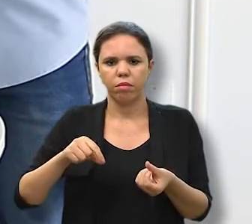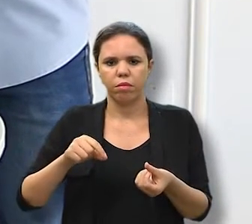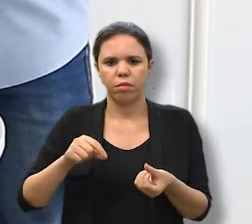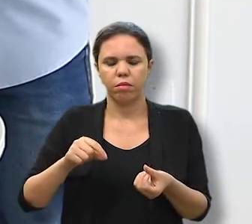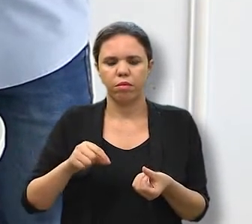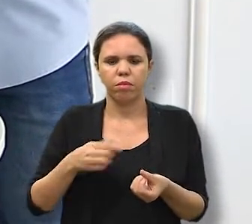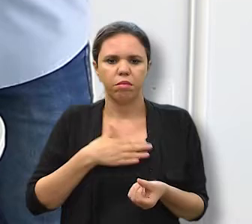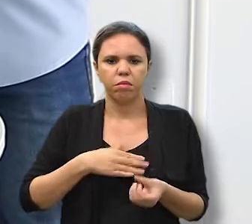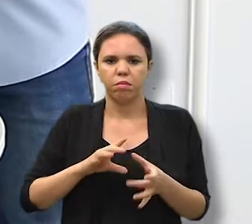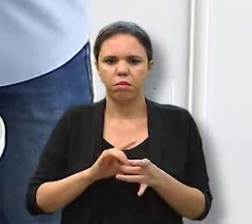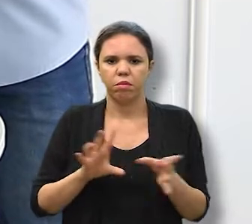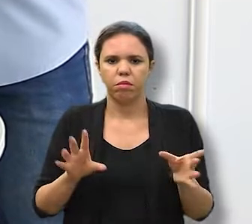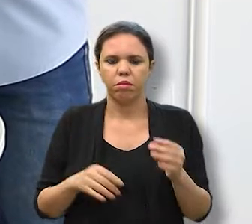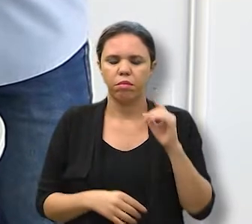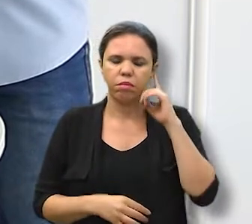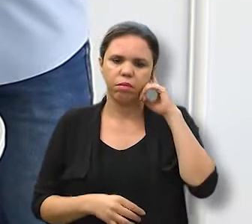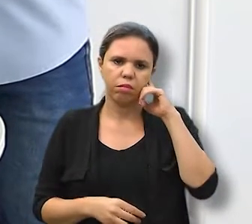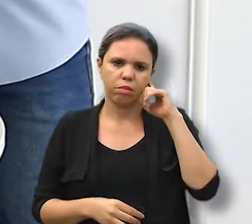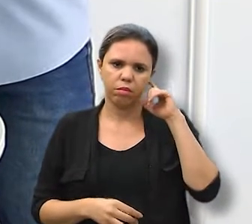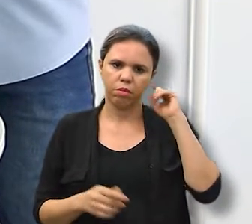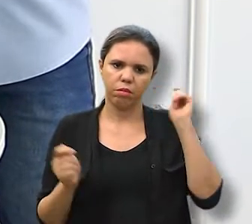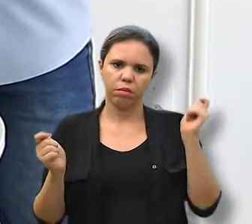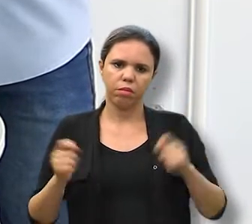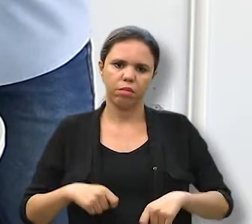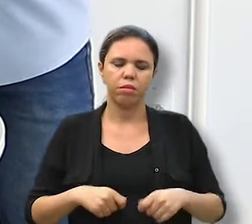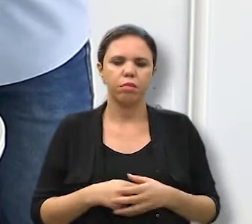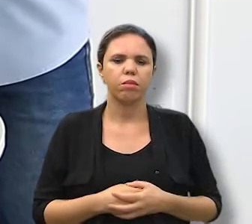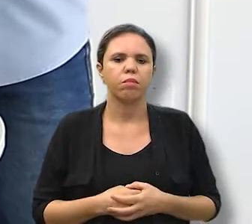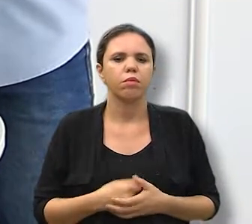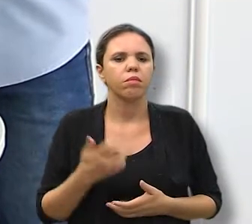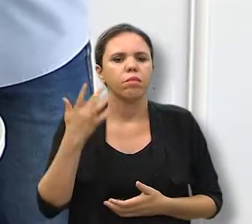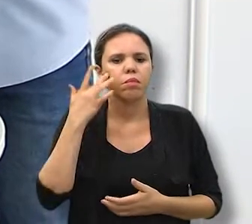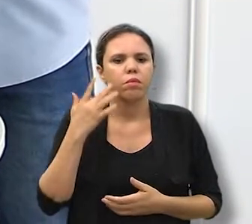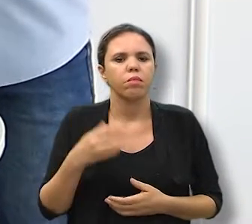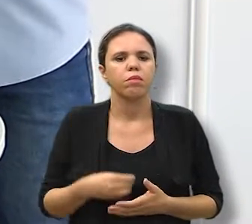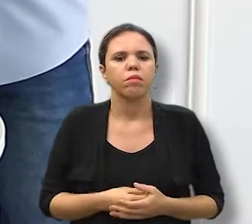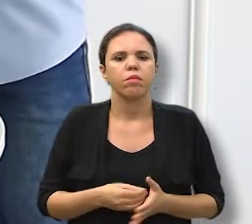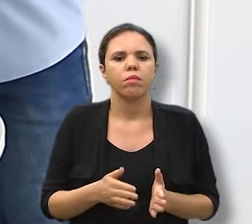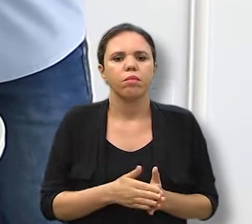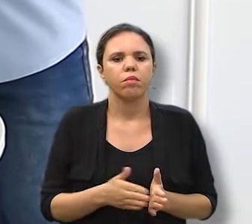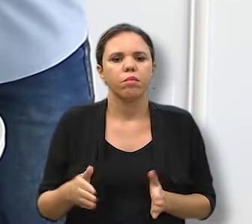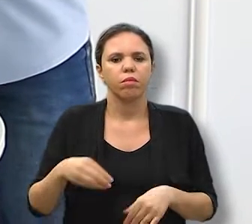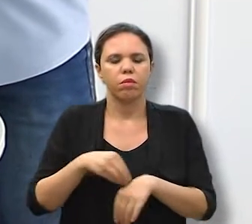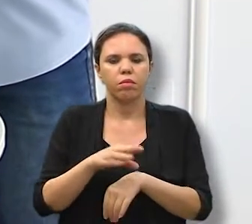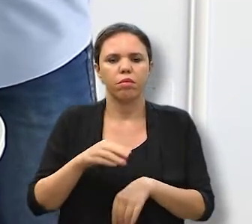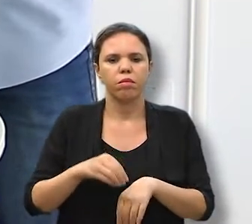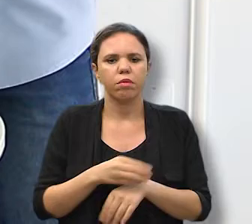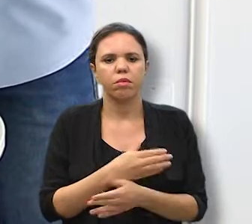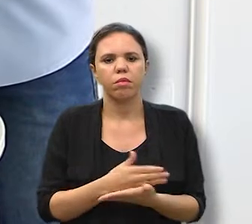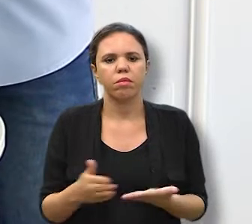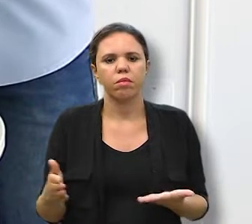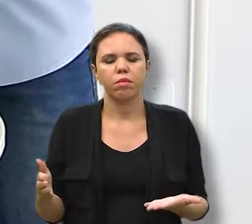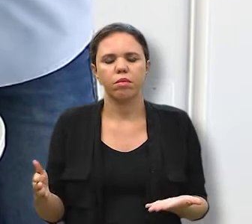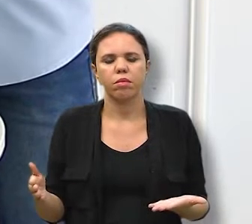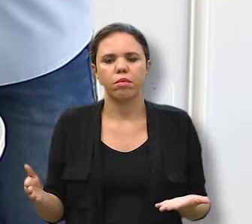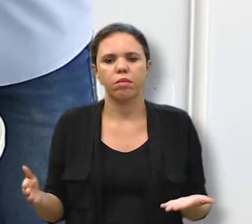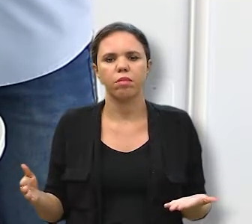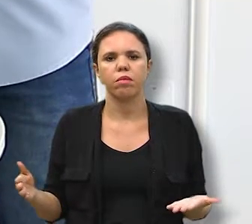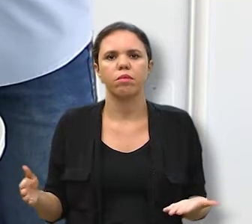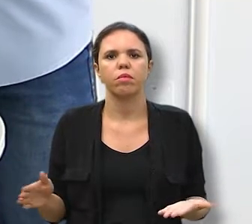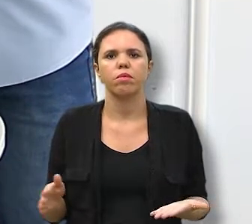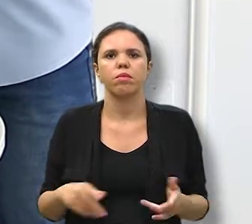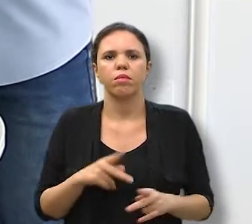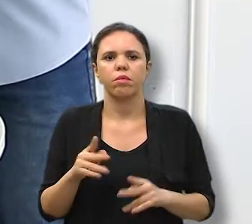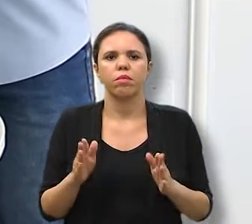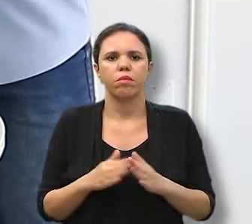vai a gosto também, né? E já seria o suficiente. Rogério, acho que a gente já passou aqui as dicas iniciais. Então, o pessoal de